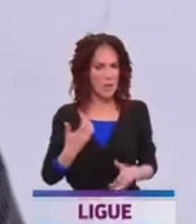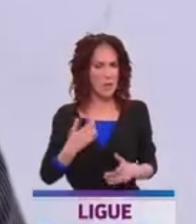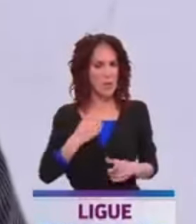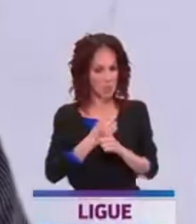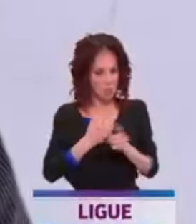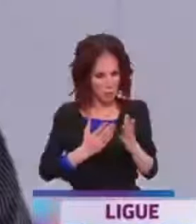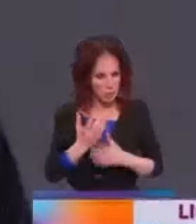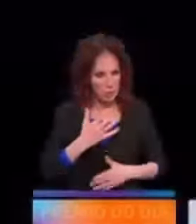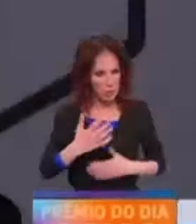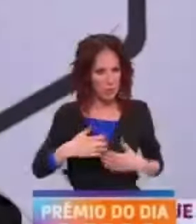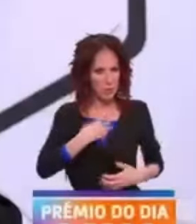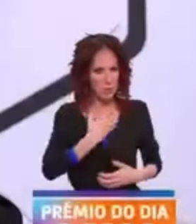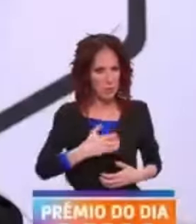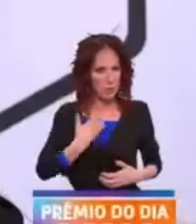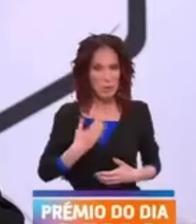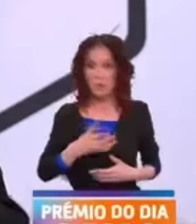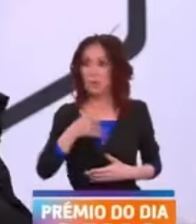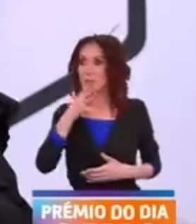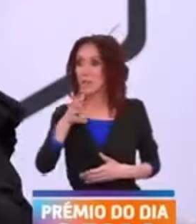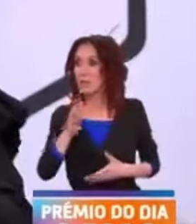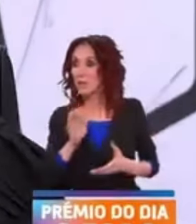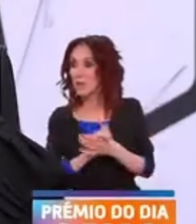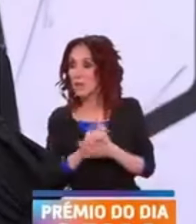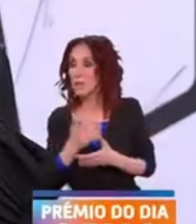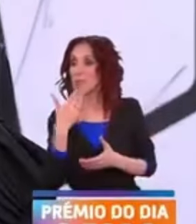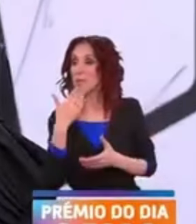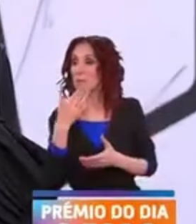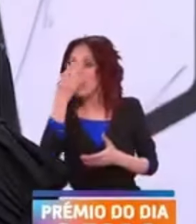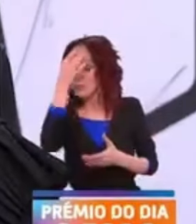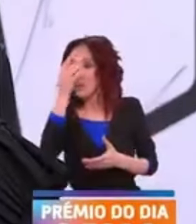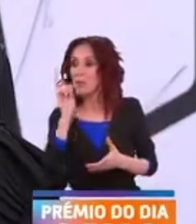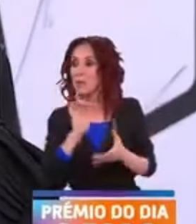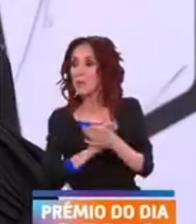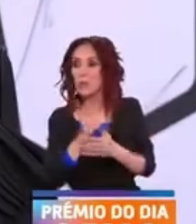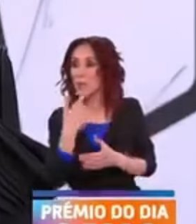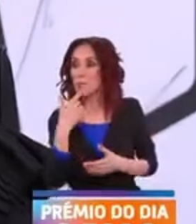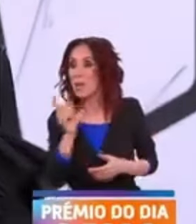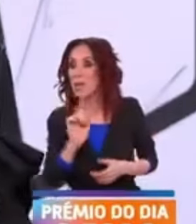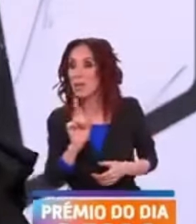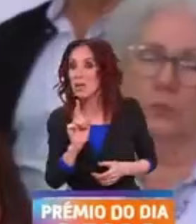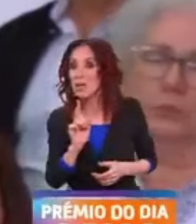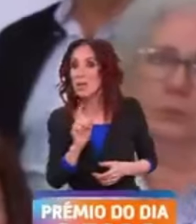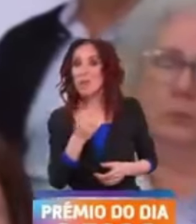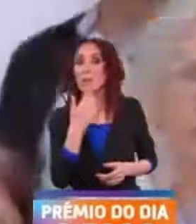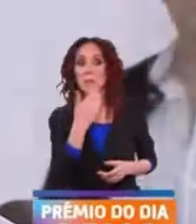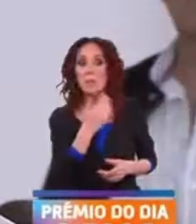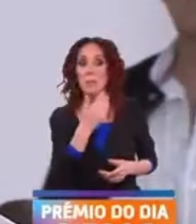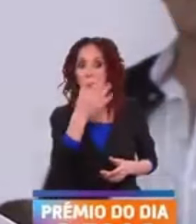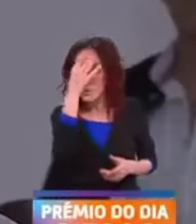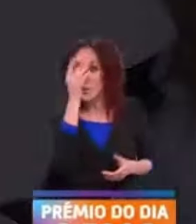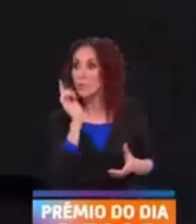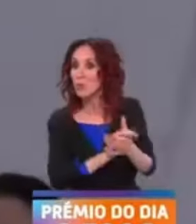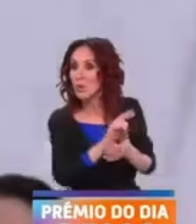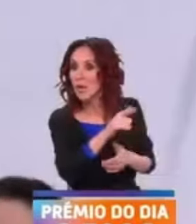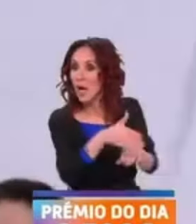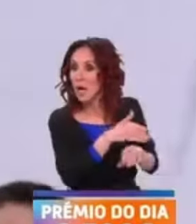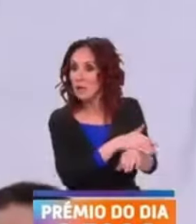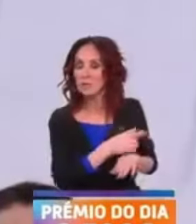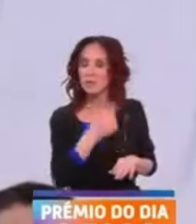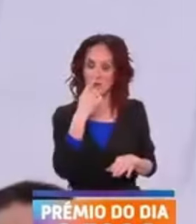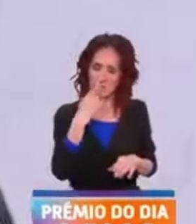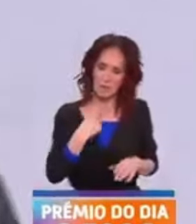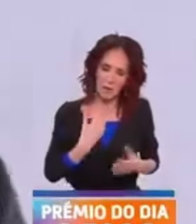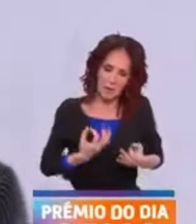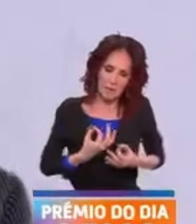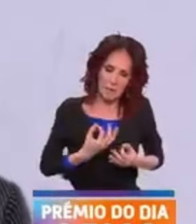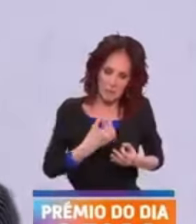membros do corpo da Justiça norte-americana lidam com isto não não não tendo a mesma resposta que o senhor dá no